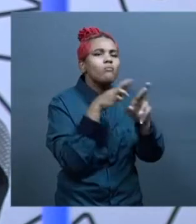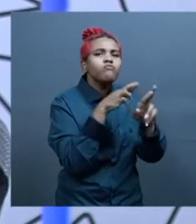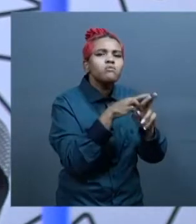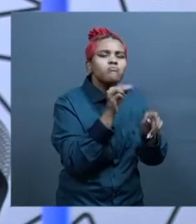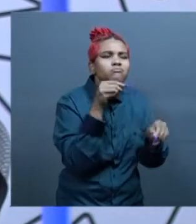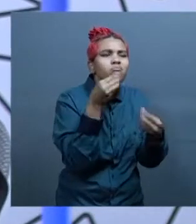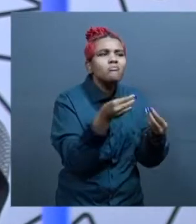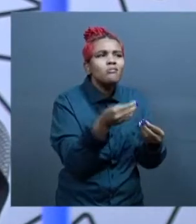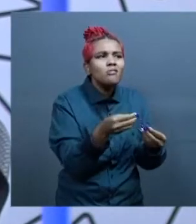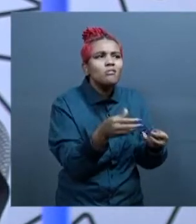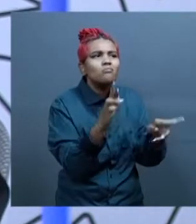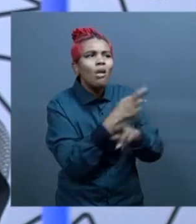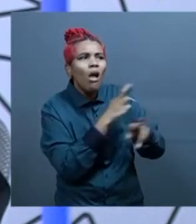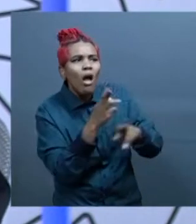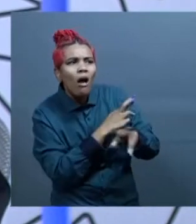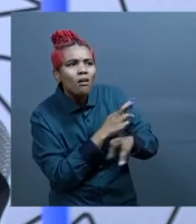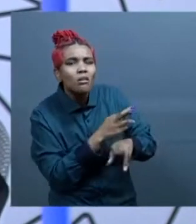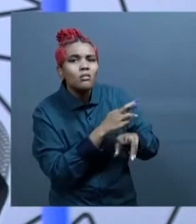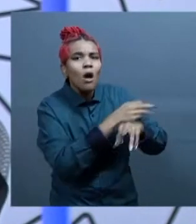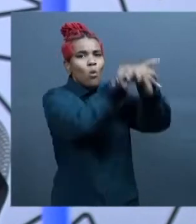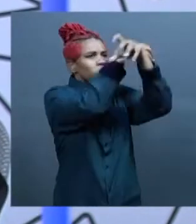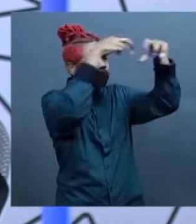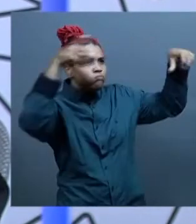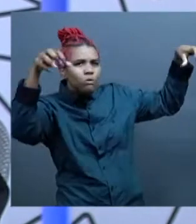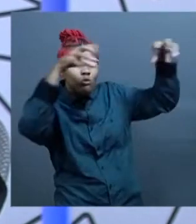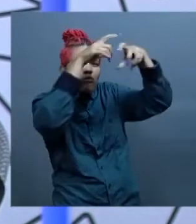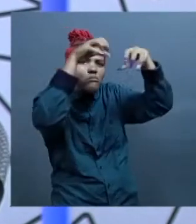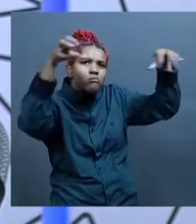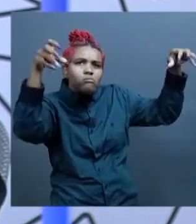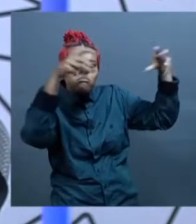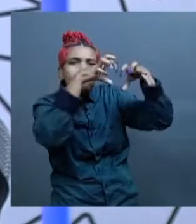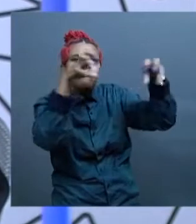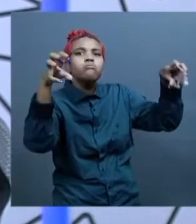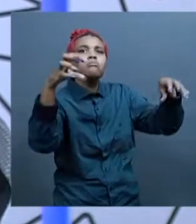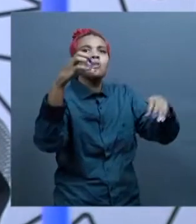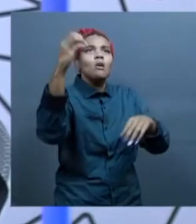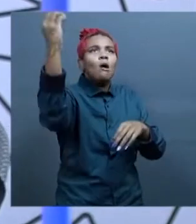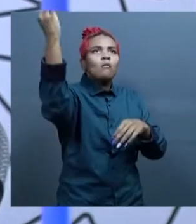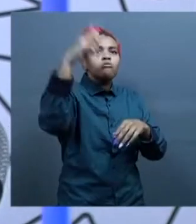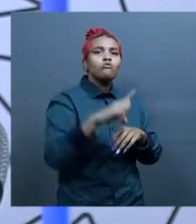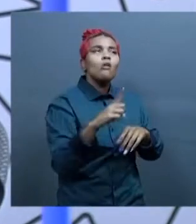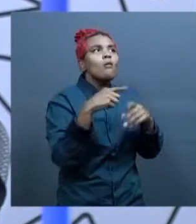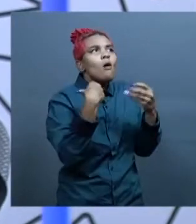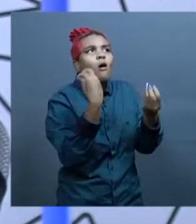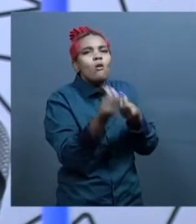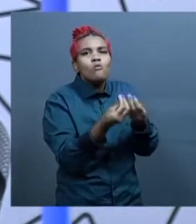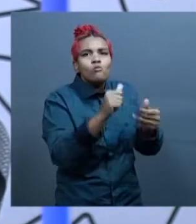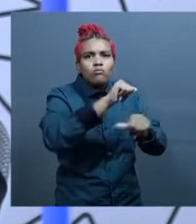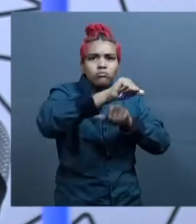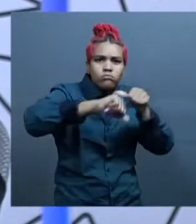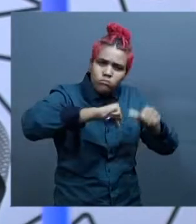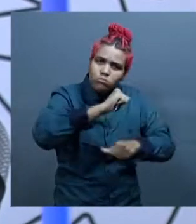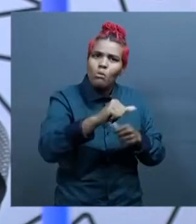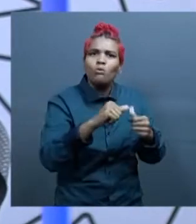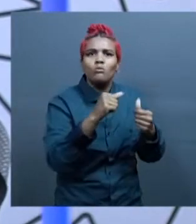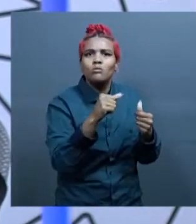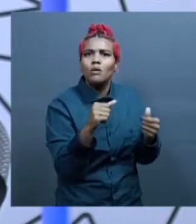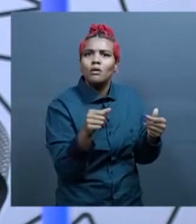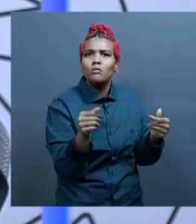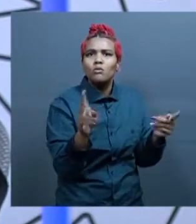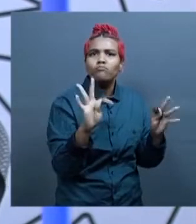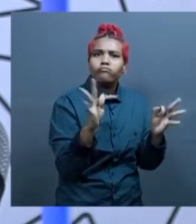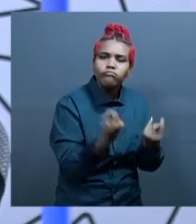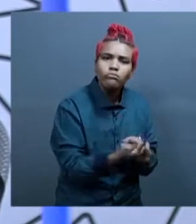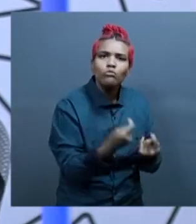impactos na dinâmica meteorológica mundial ou seja modifique o ciclo hidrológico modificou armazenamento de energia e de superfície do planeta